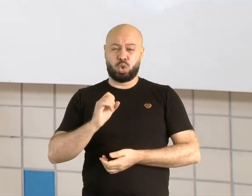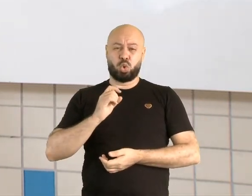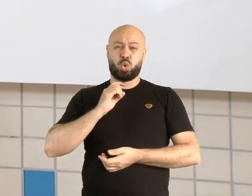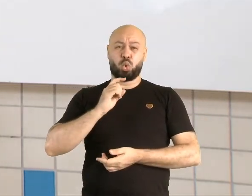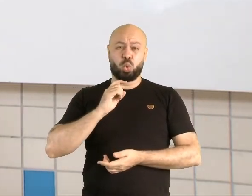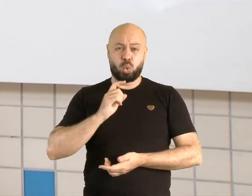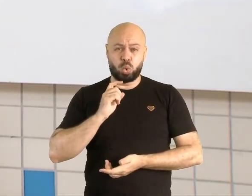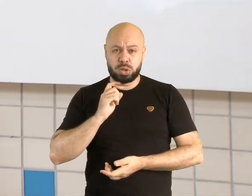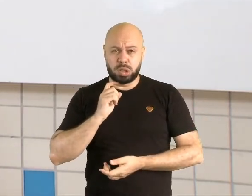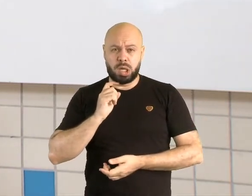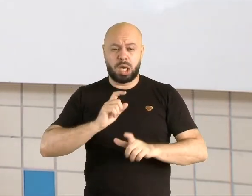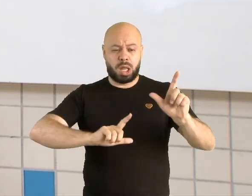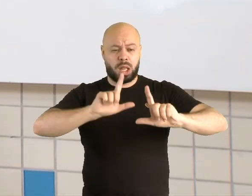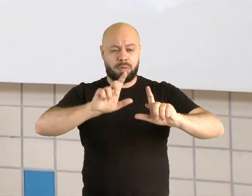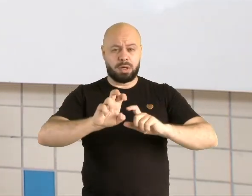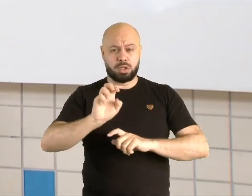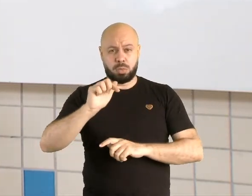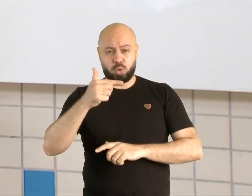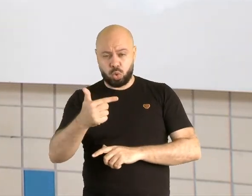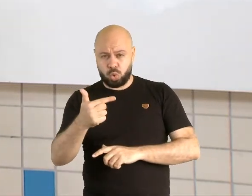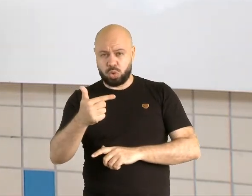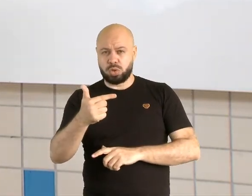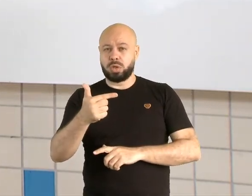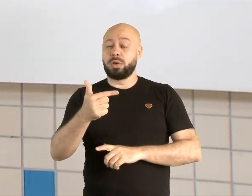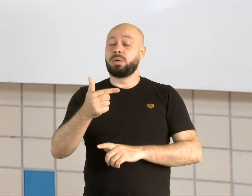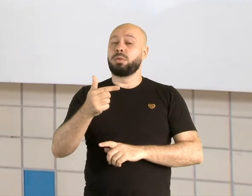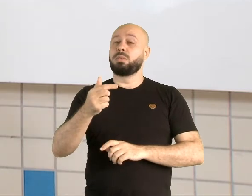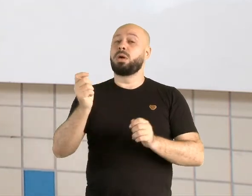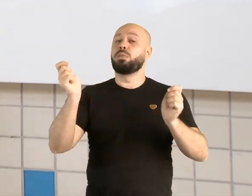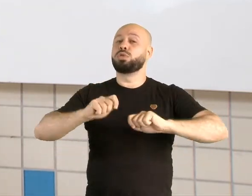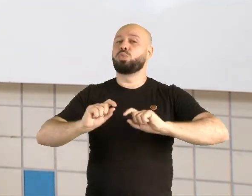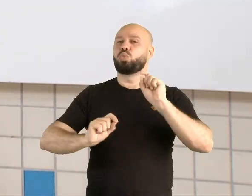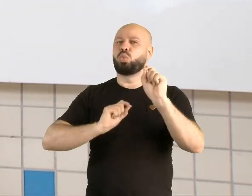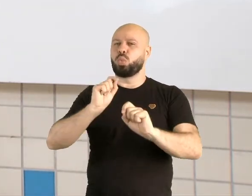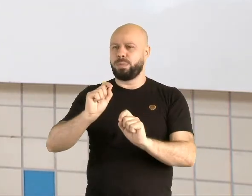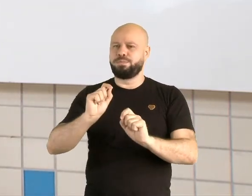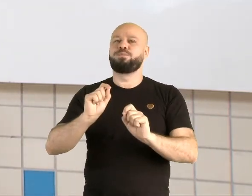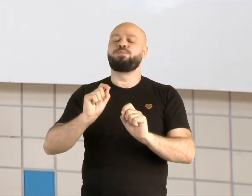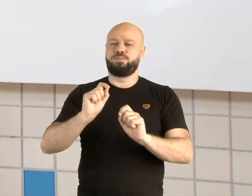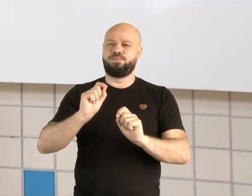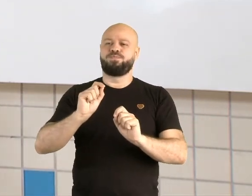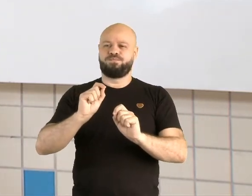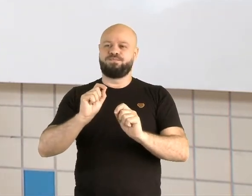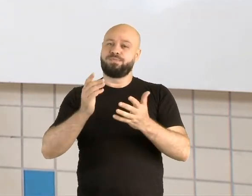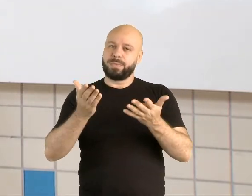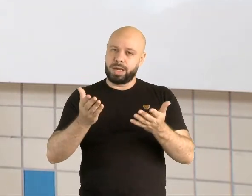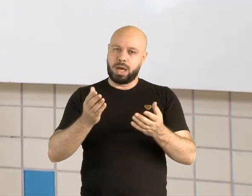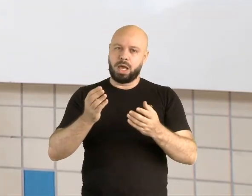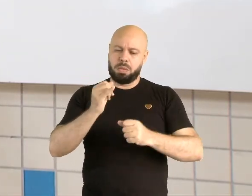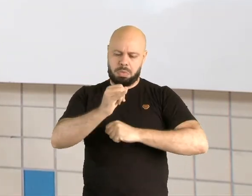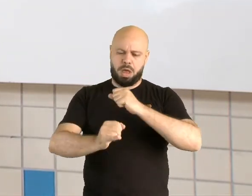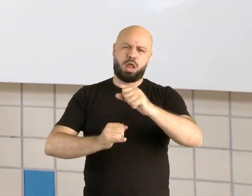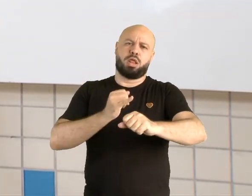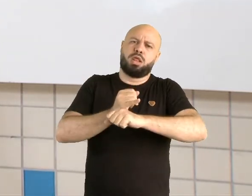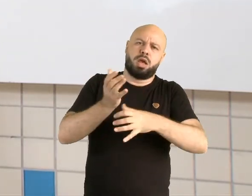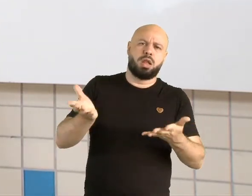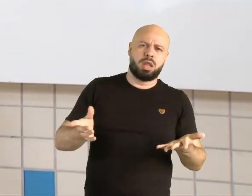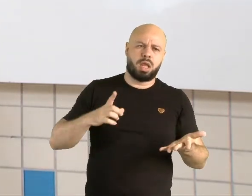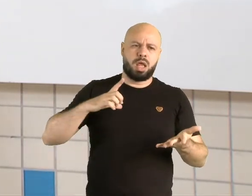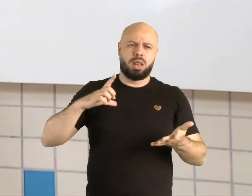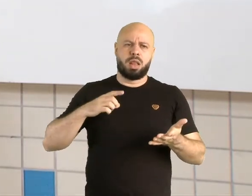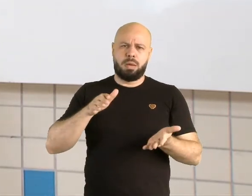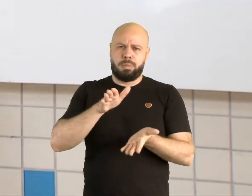cronograma na TV, no canal 5.2, você tem como ir lá na plataforma